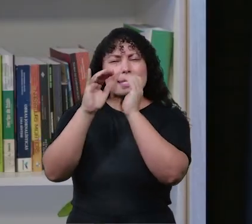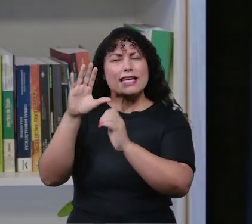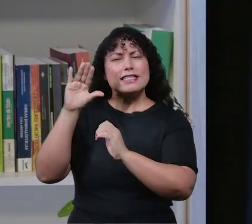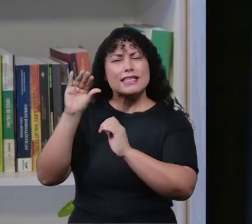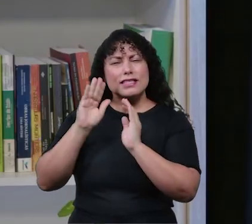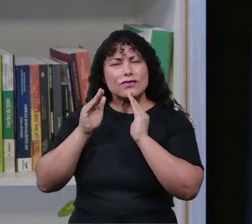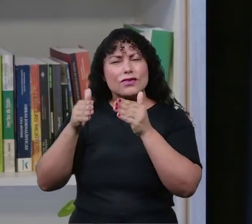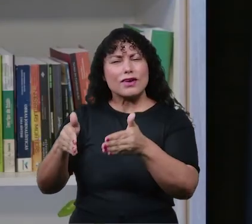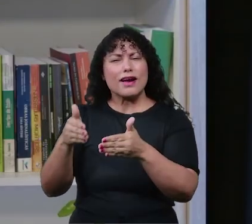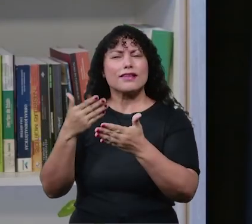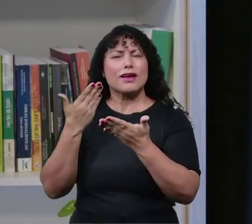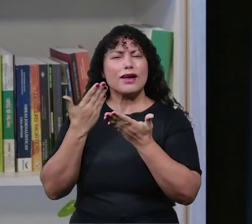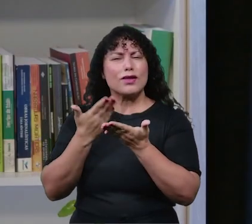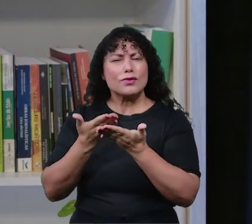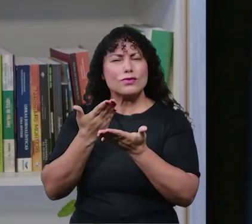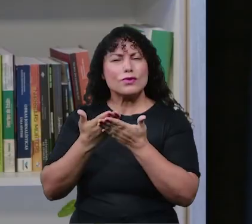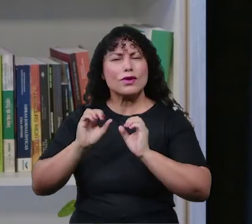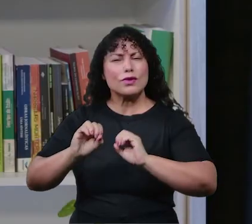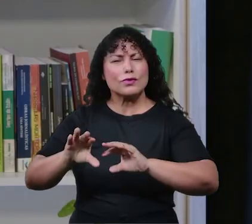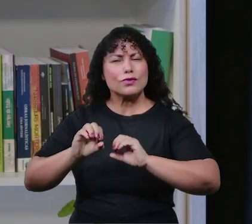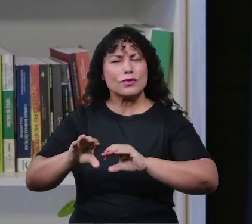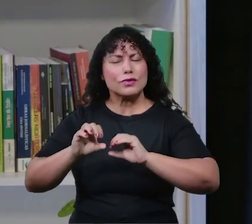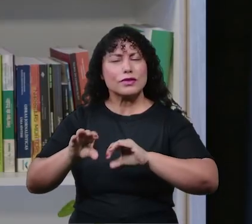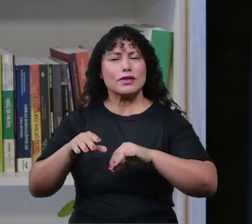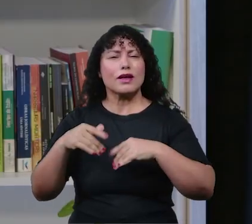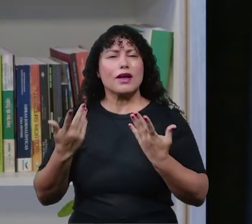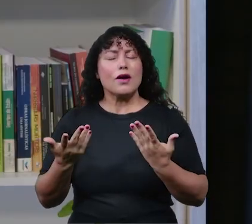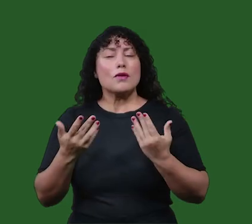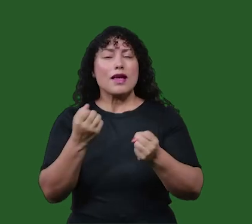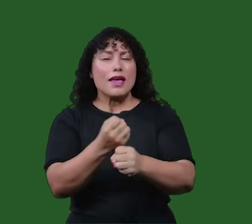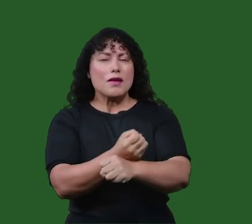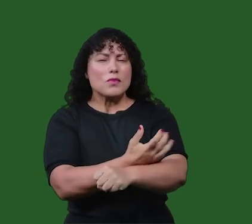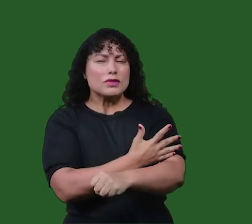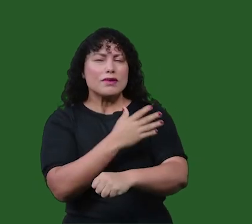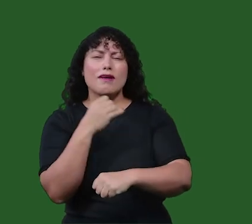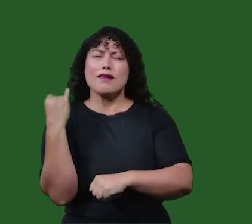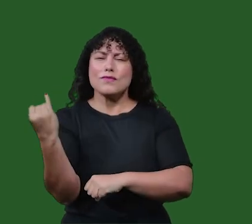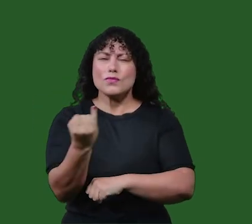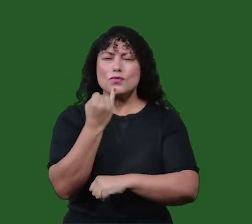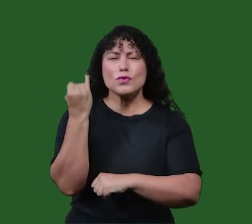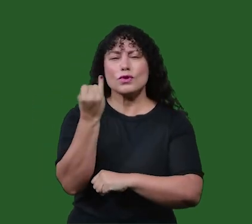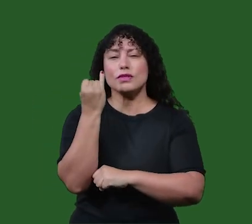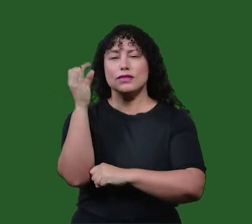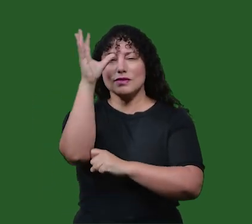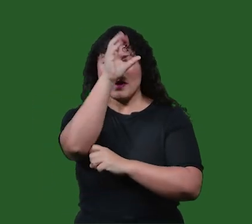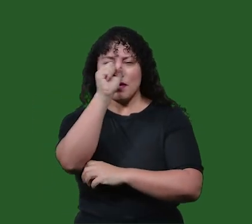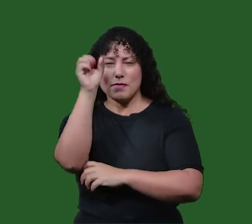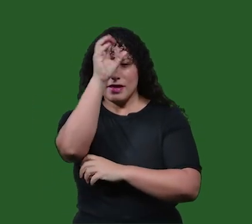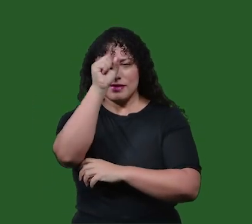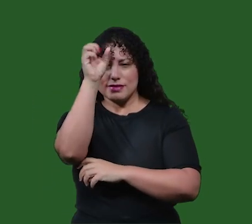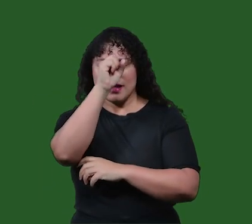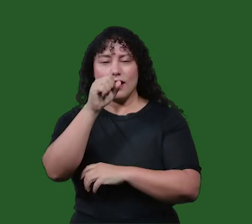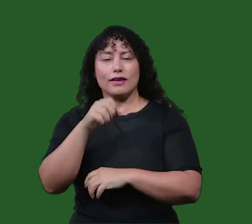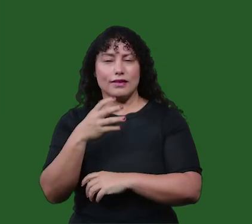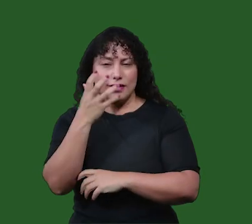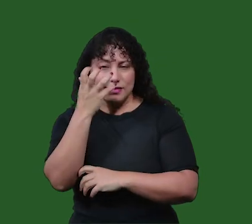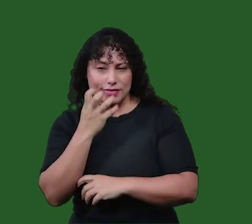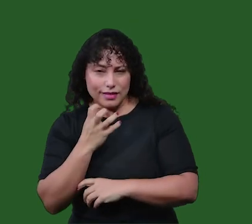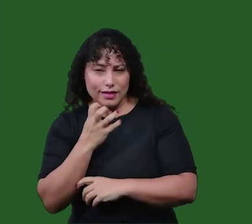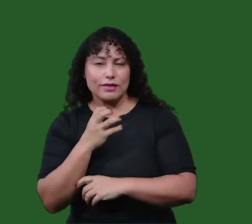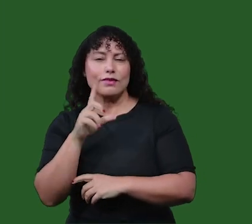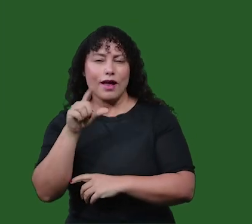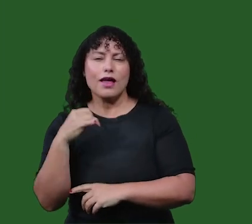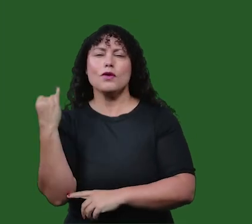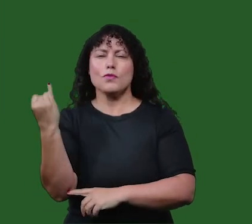neurociência na educação? Porque a emoção é algo absurdamente central na aprendizagem. É